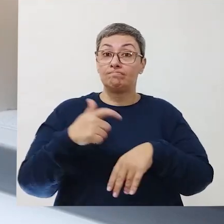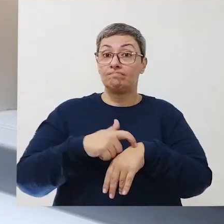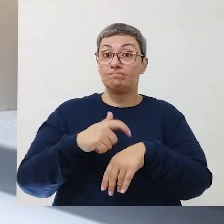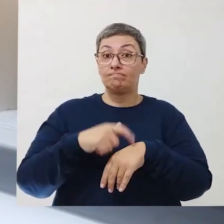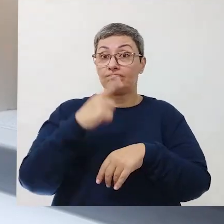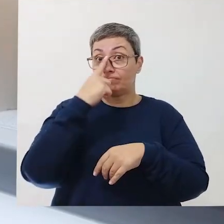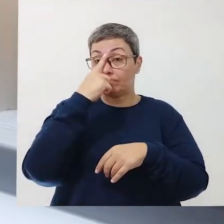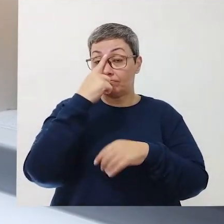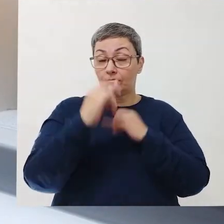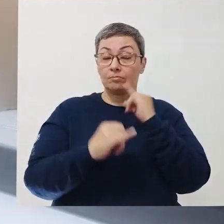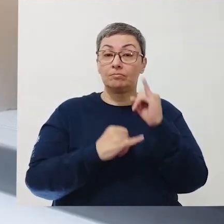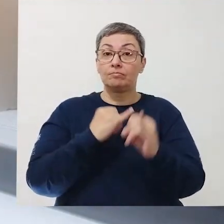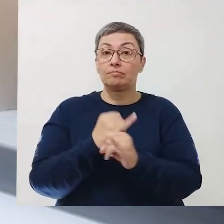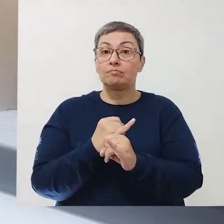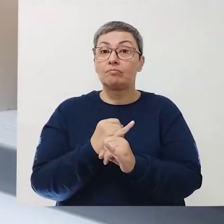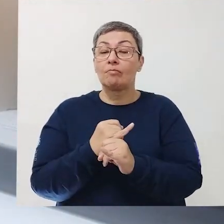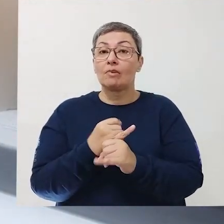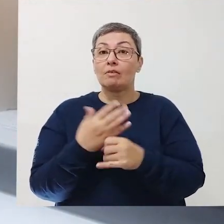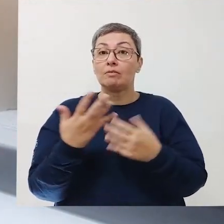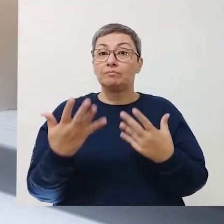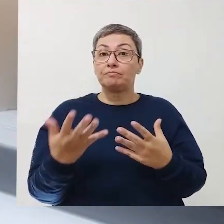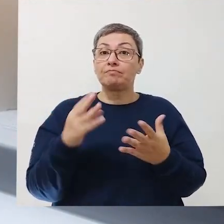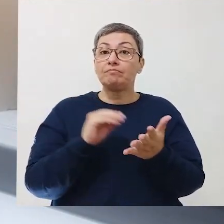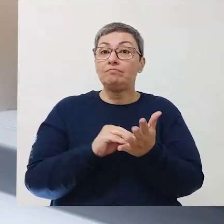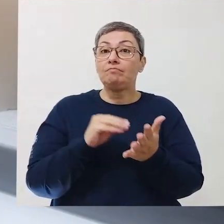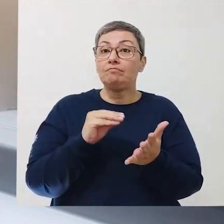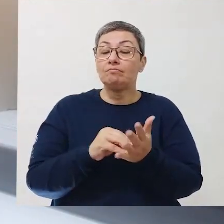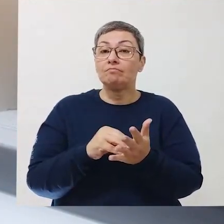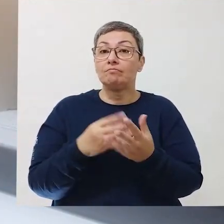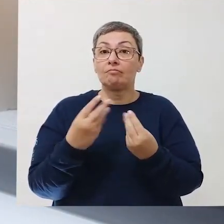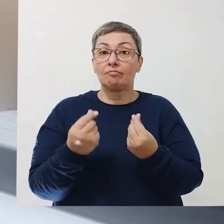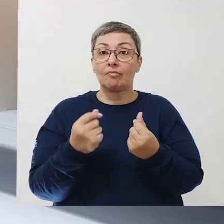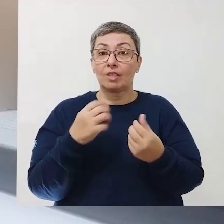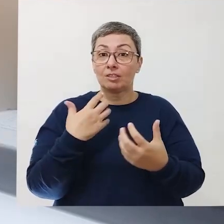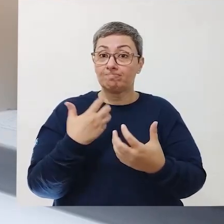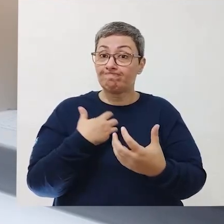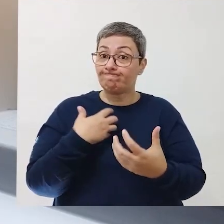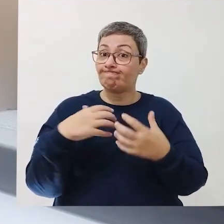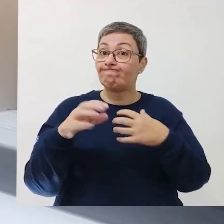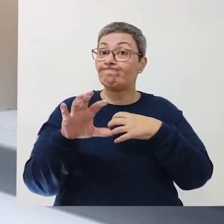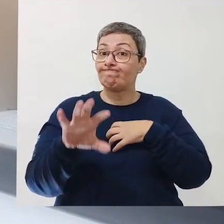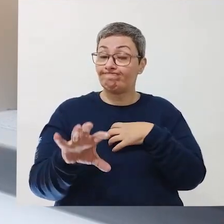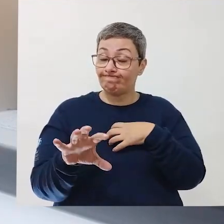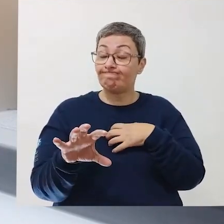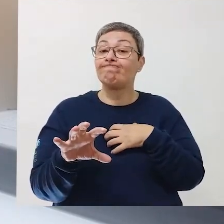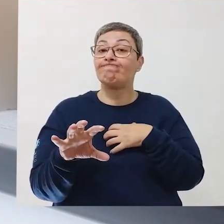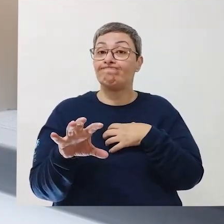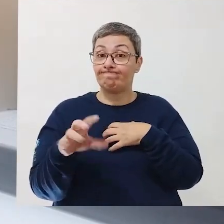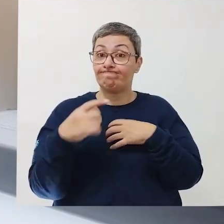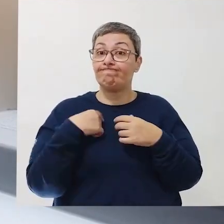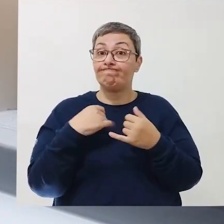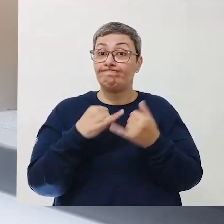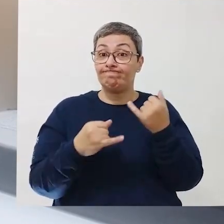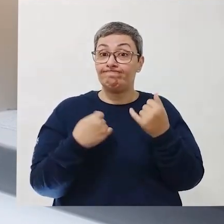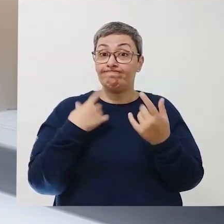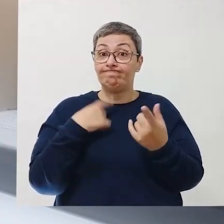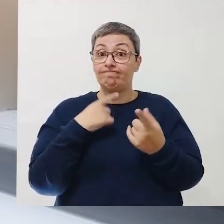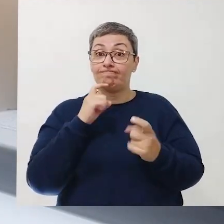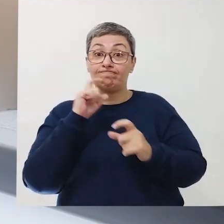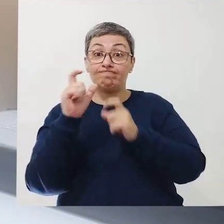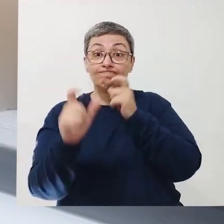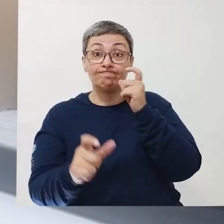A interação e o ambiente social Sendo que a permissão do seu